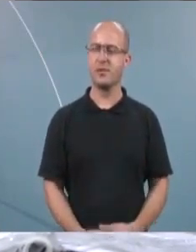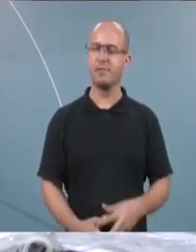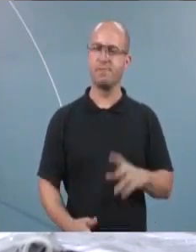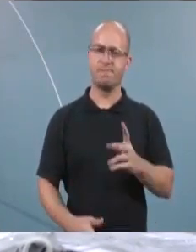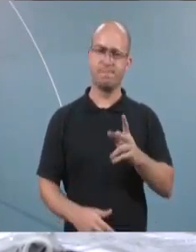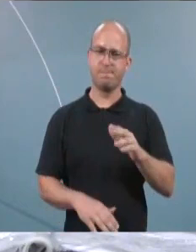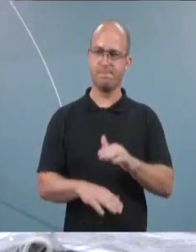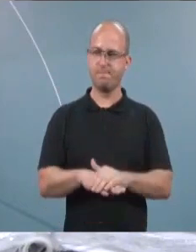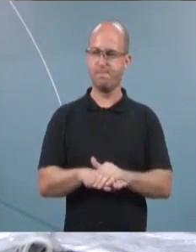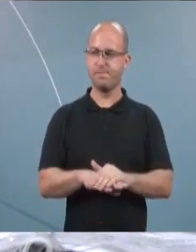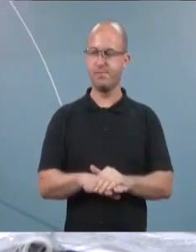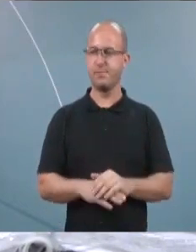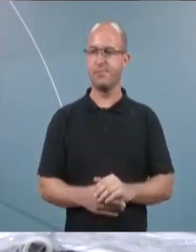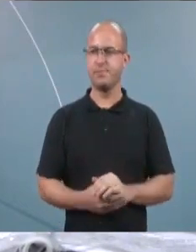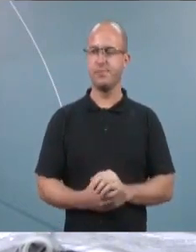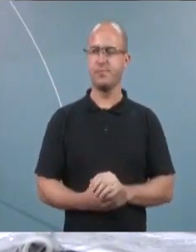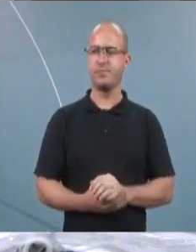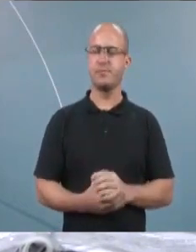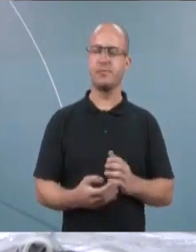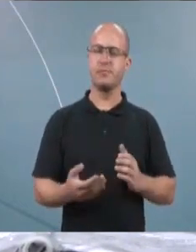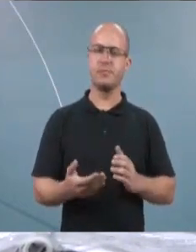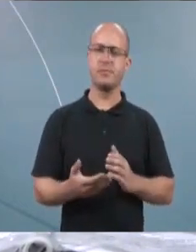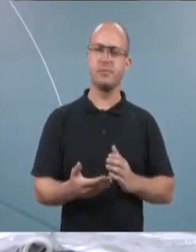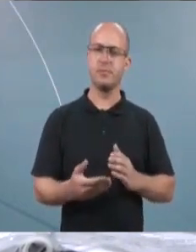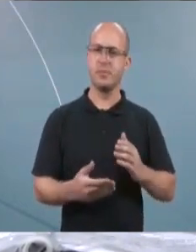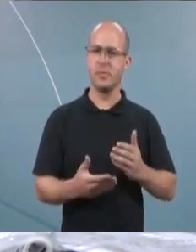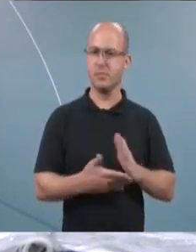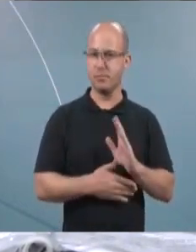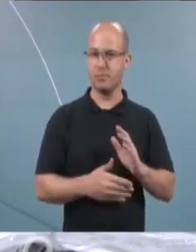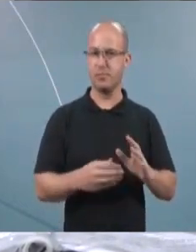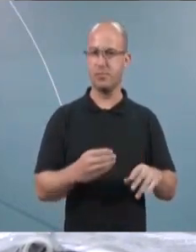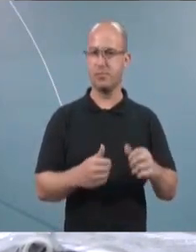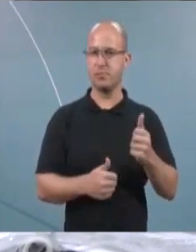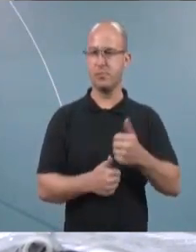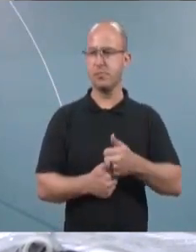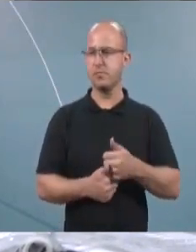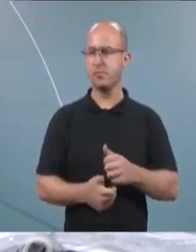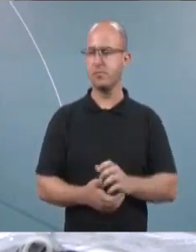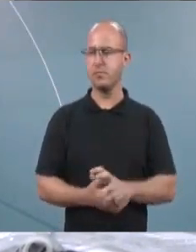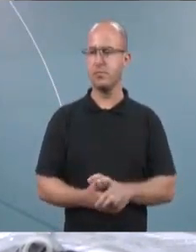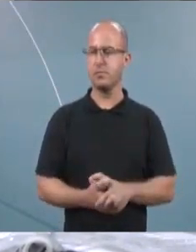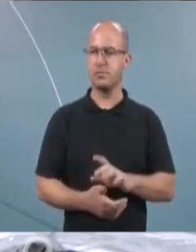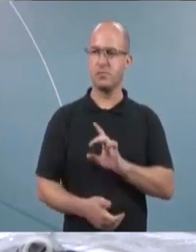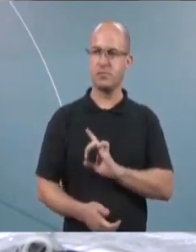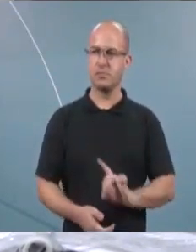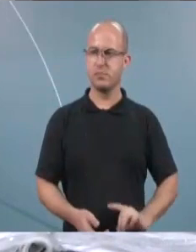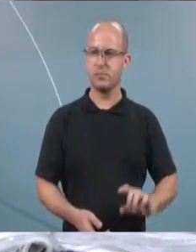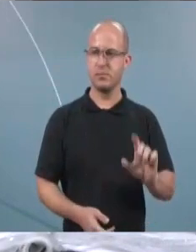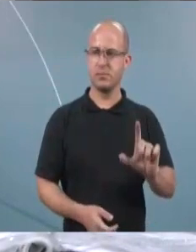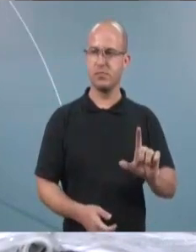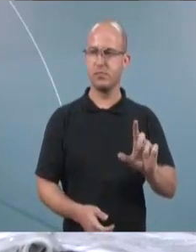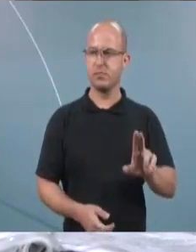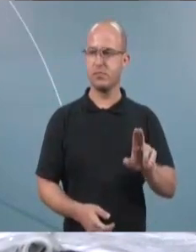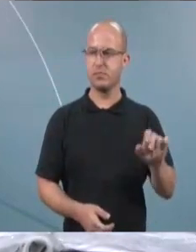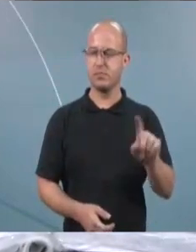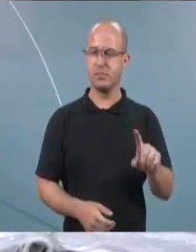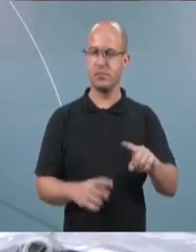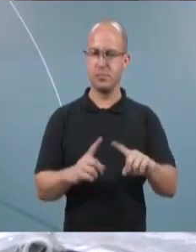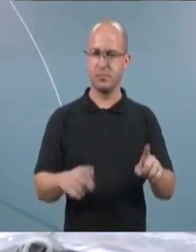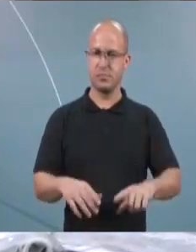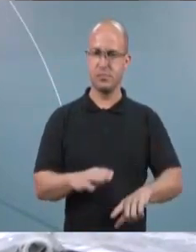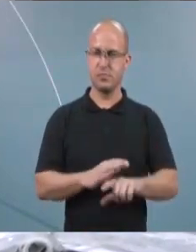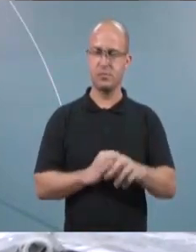permaneça Como estão aprovado substitutivo ainda Deputado luí Eduardo projeto de